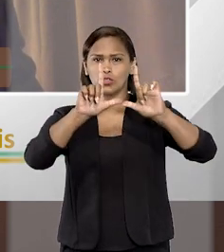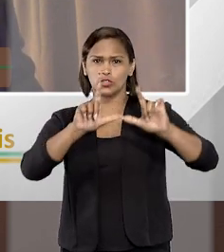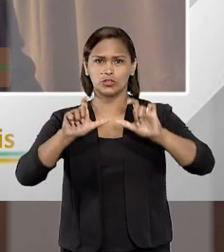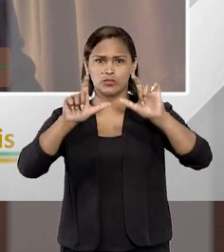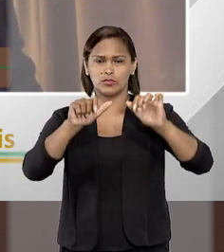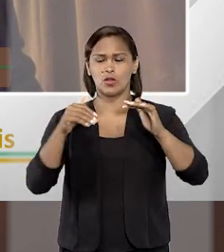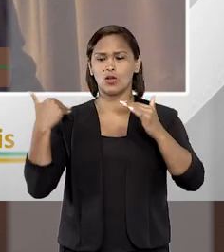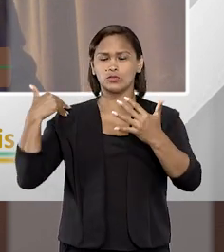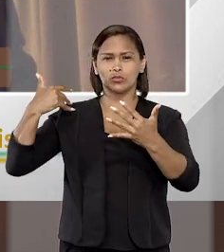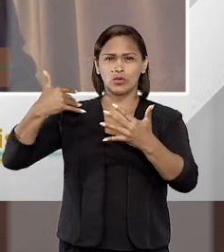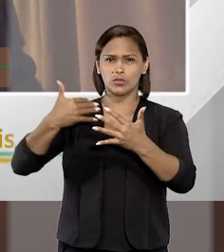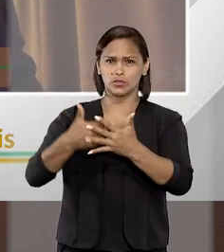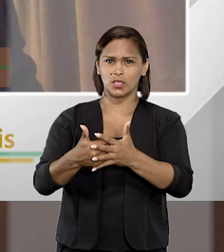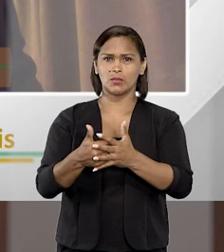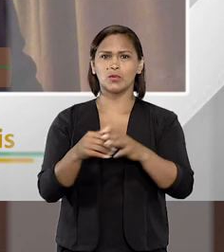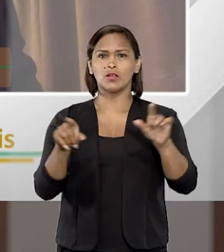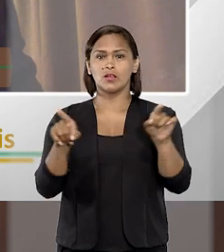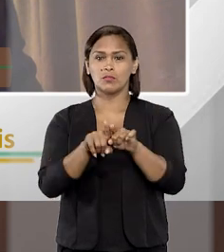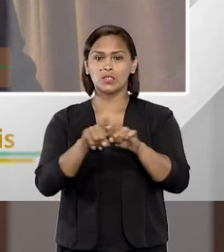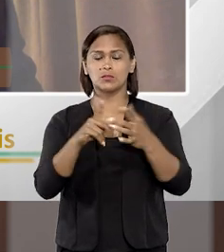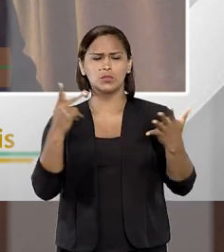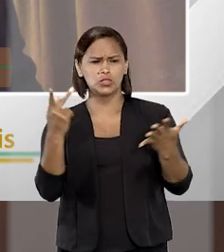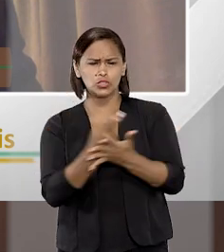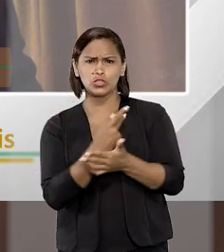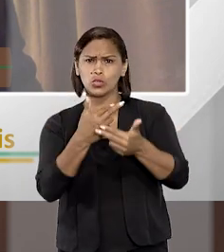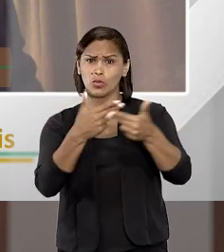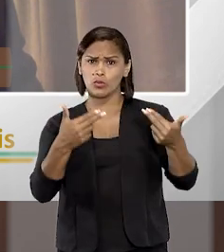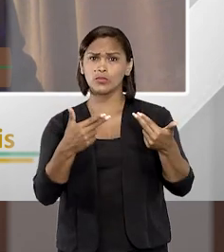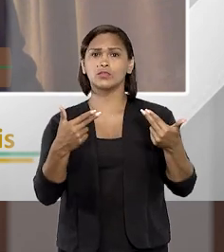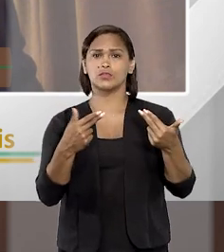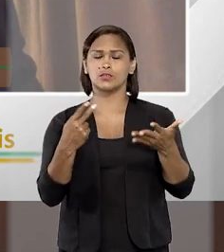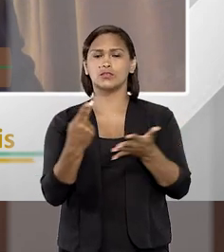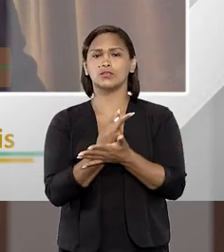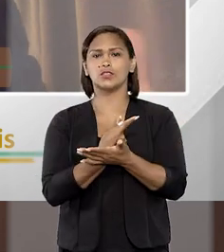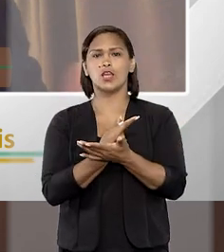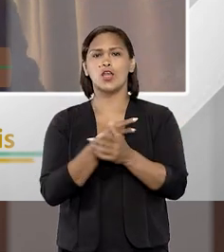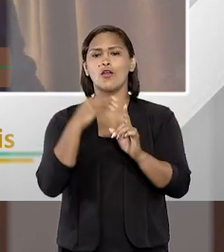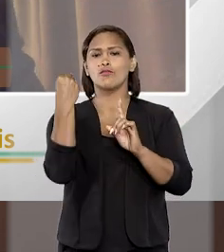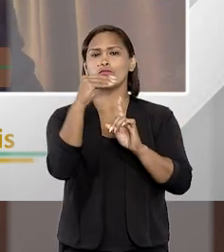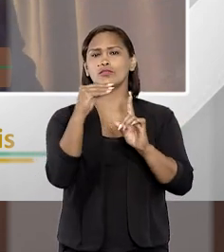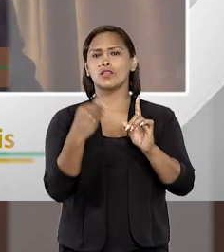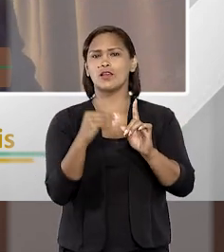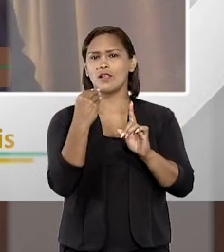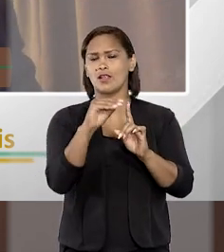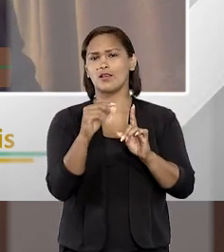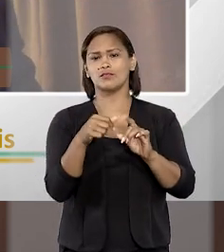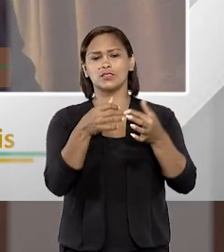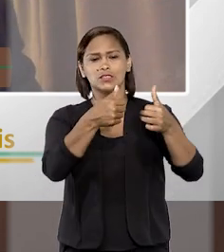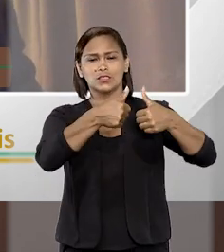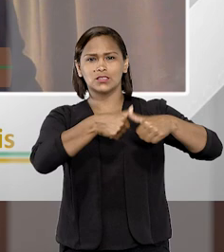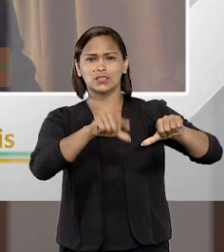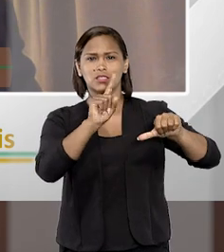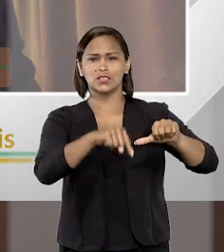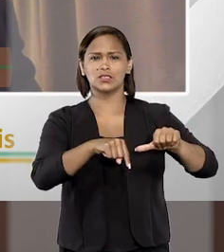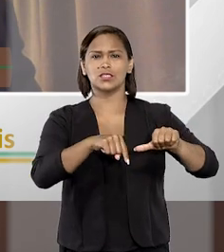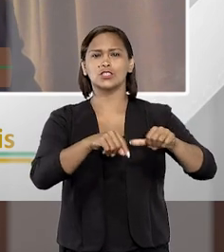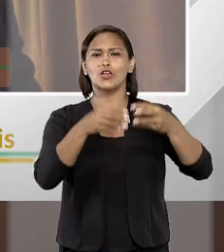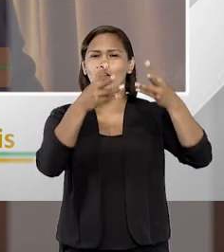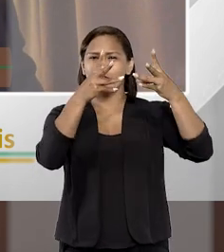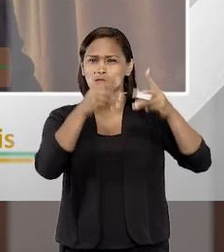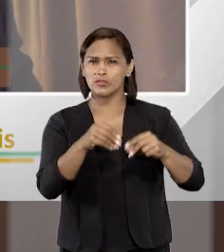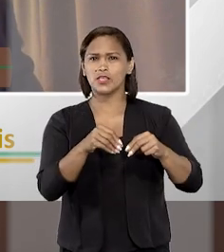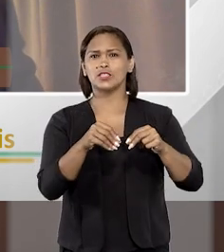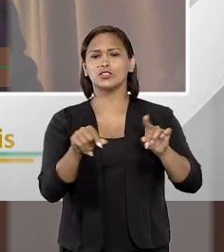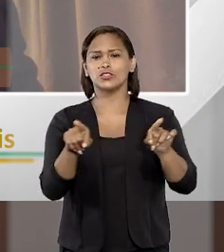do tempo mas também de situações absolutamente vulneráveis que deixam justamente bastante para